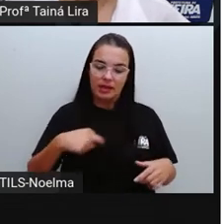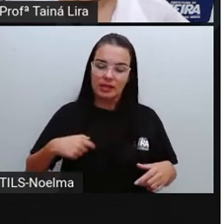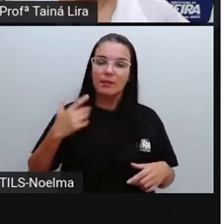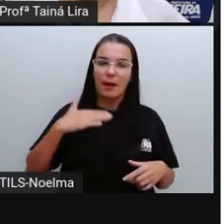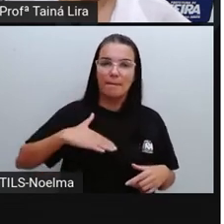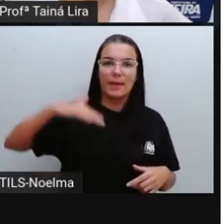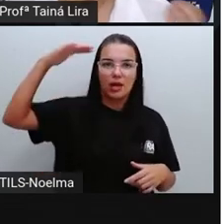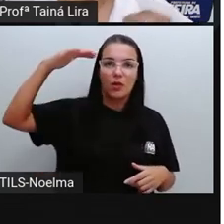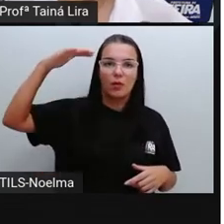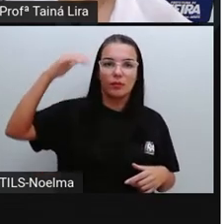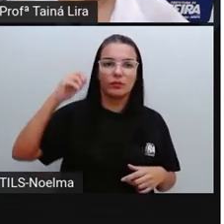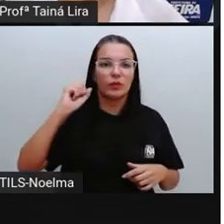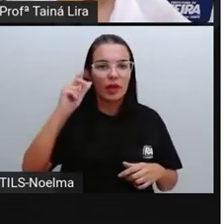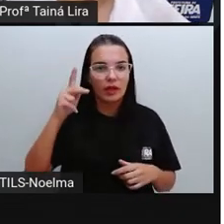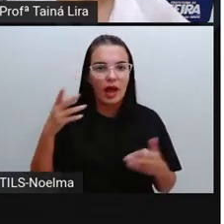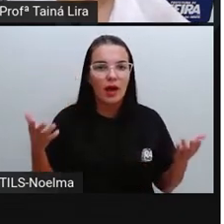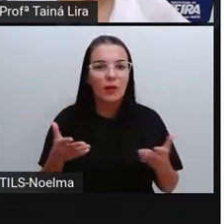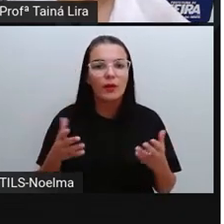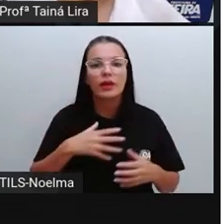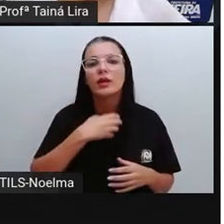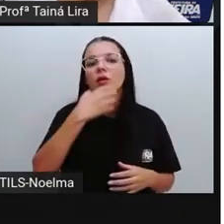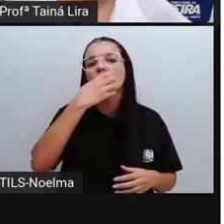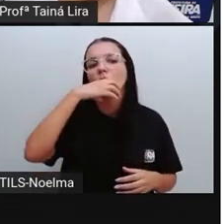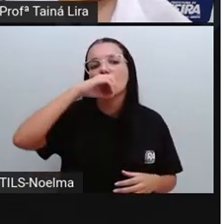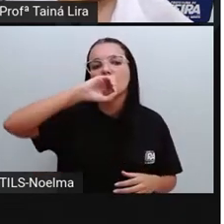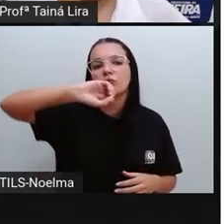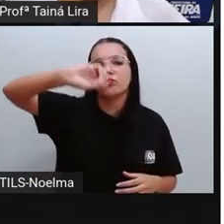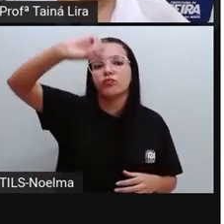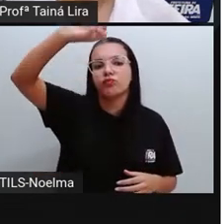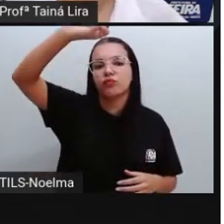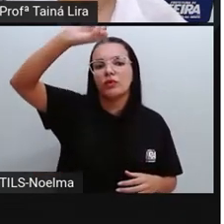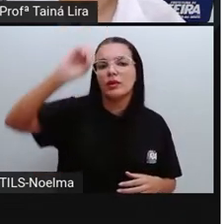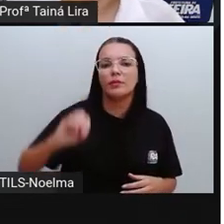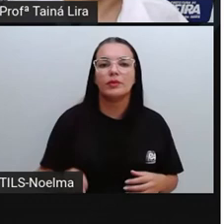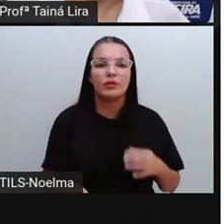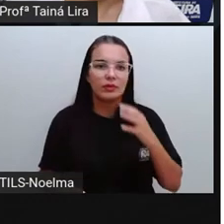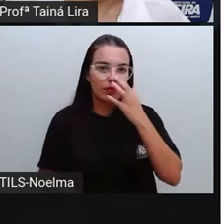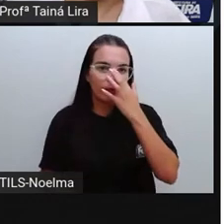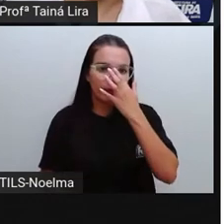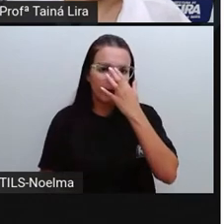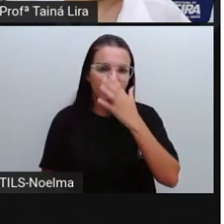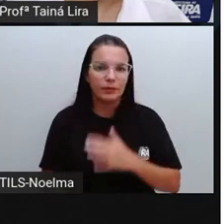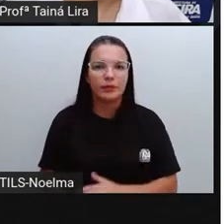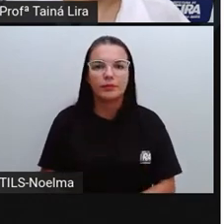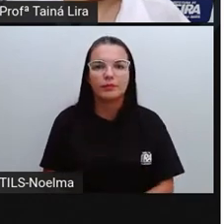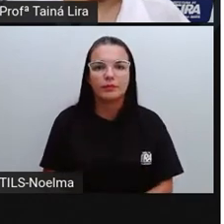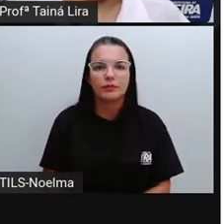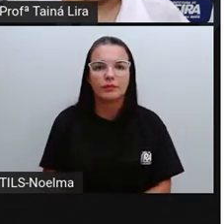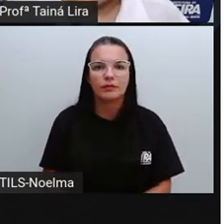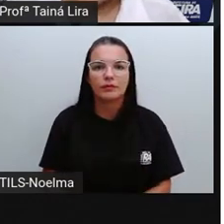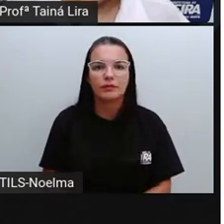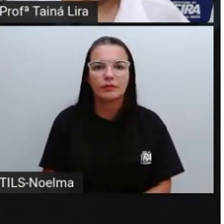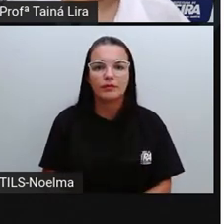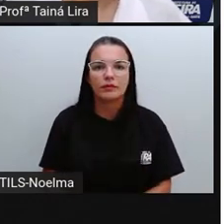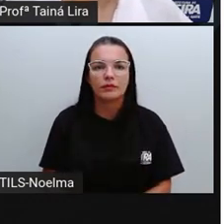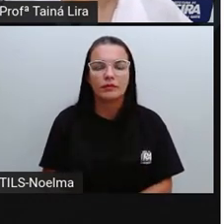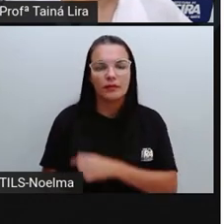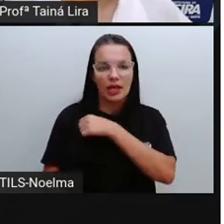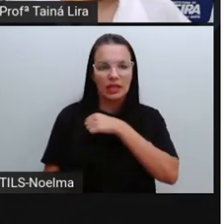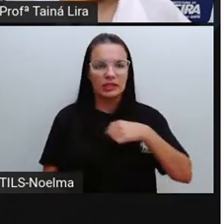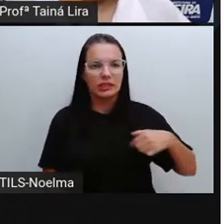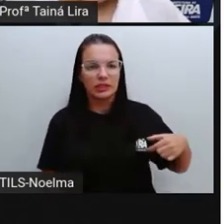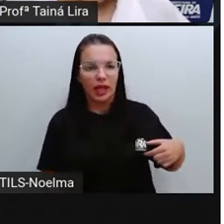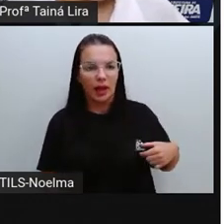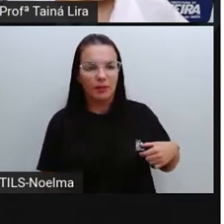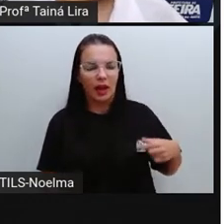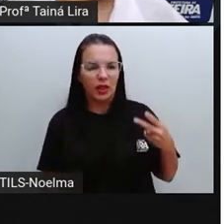é verdade? Agora vamos ver o elefante, entre a zebra e o elefante. Então, a zebra tem 2 metros, o